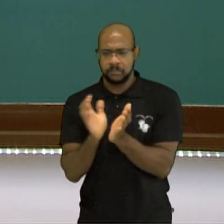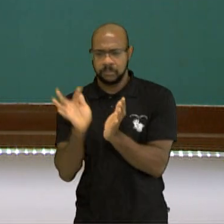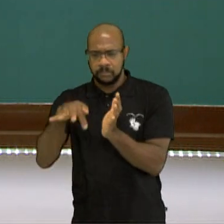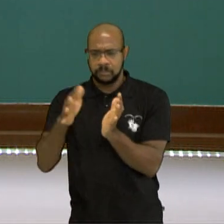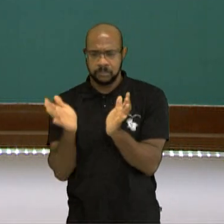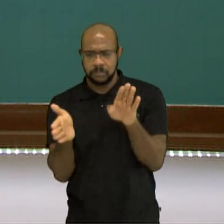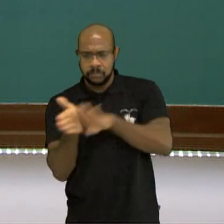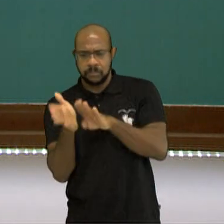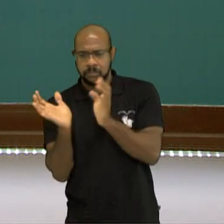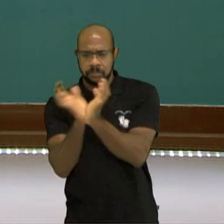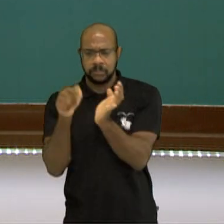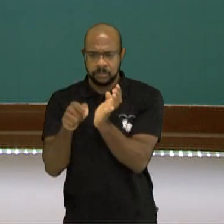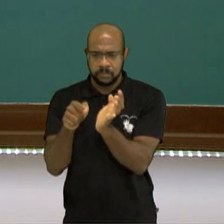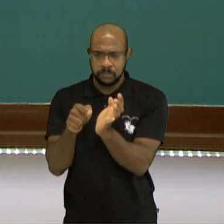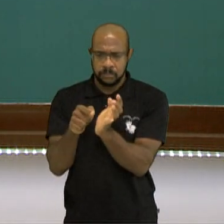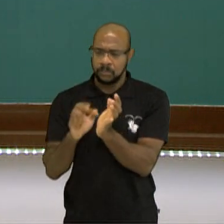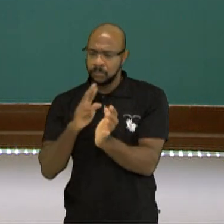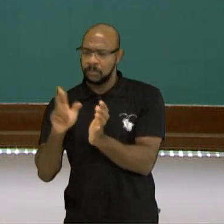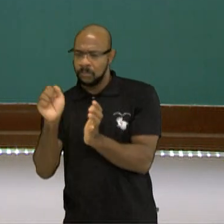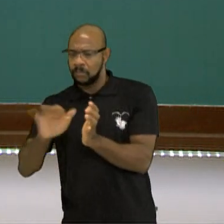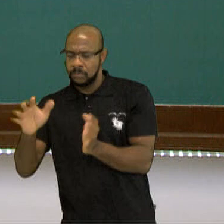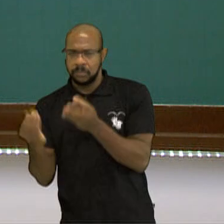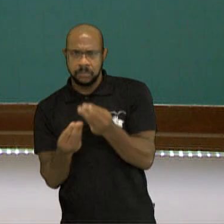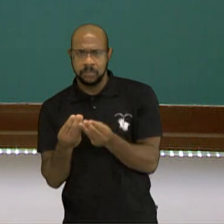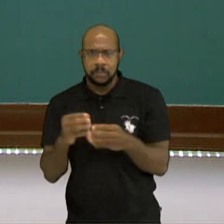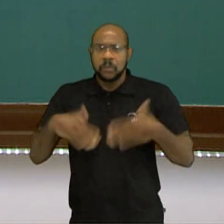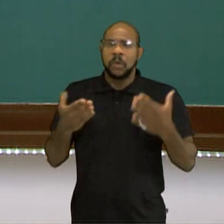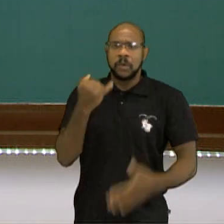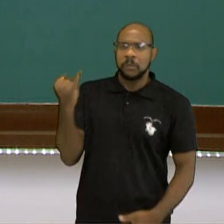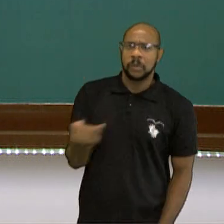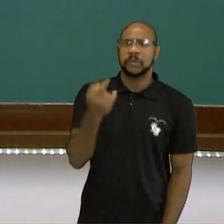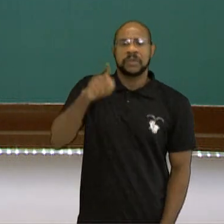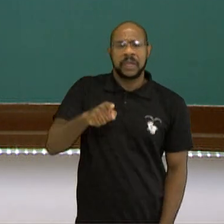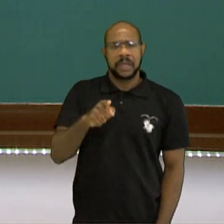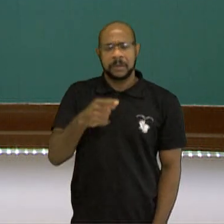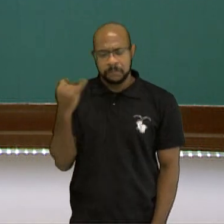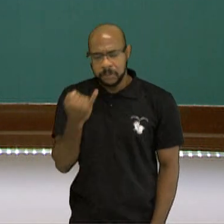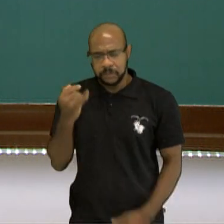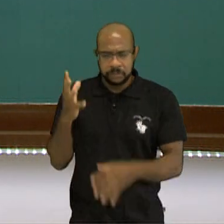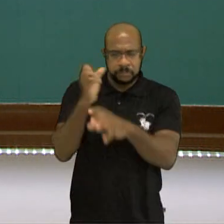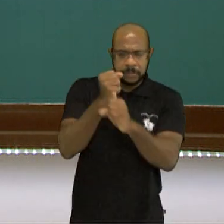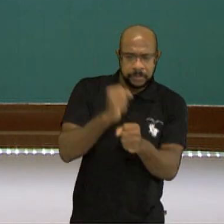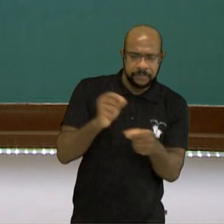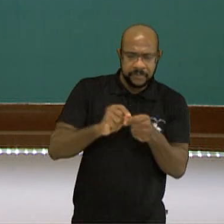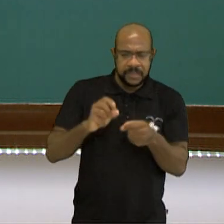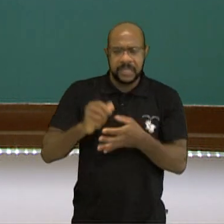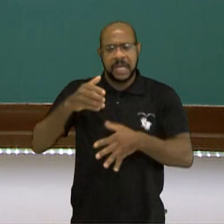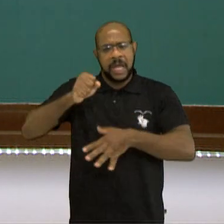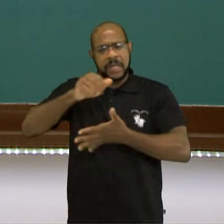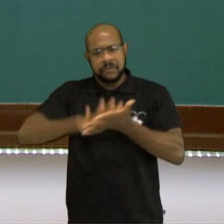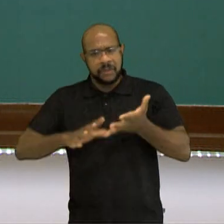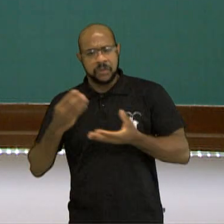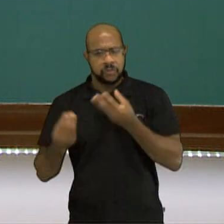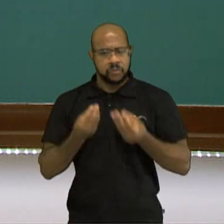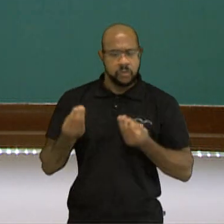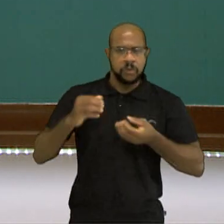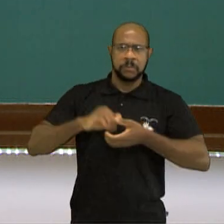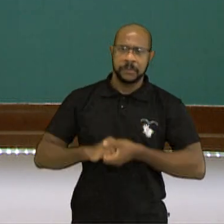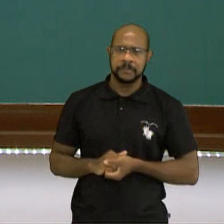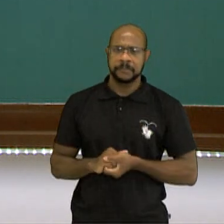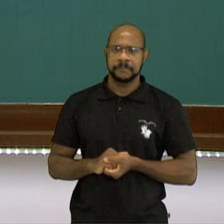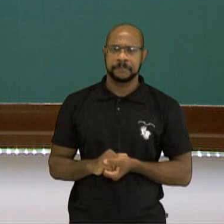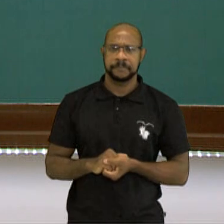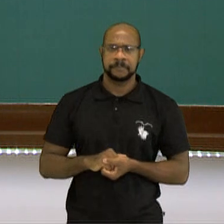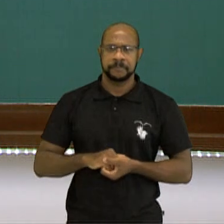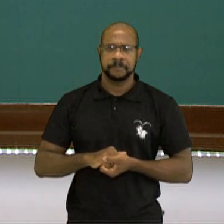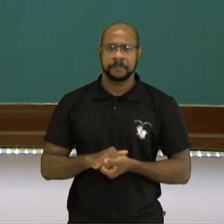posso identificá-los e quão importantes eles são na hora de eu resolver exercícios ou situações, problemas